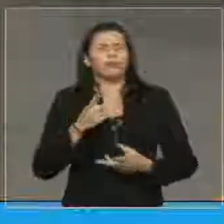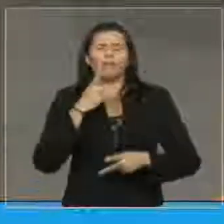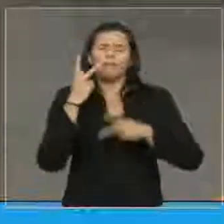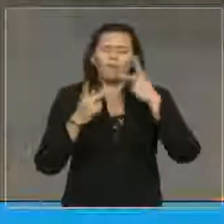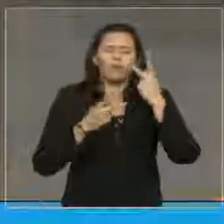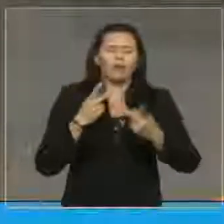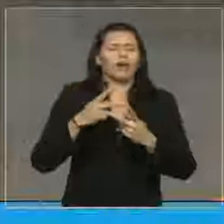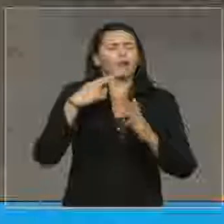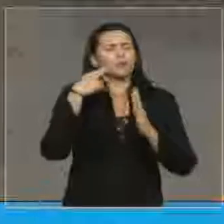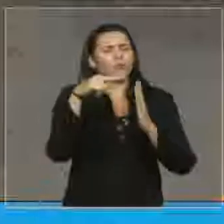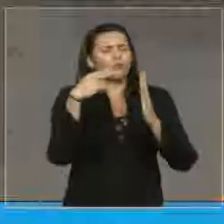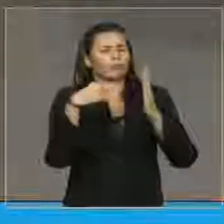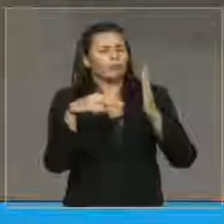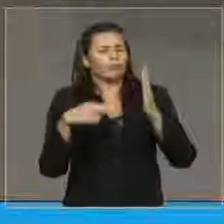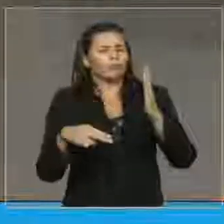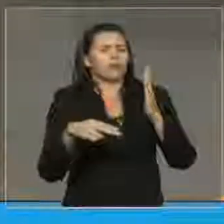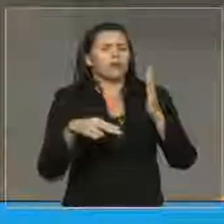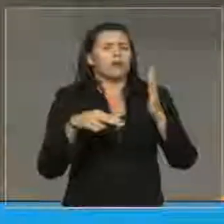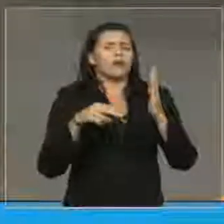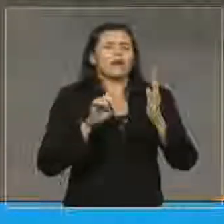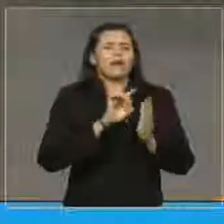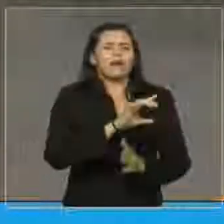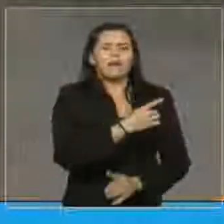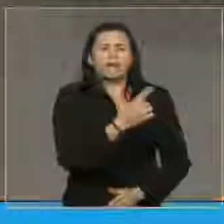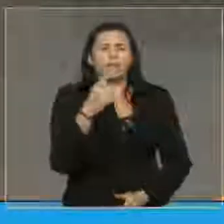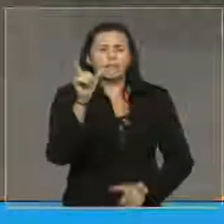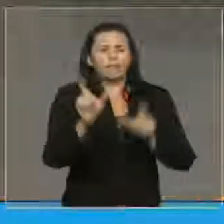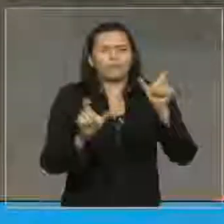é impossível. Alguns já foram citados.